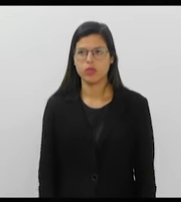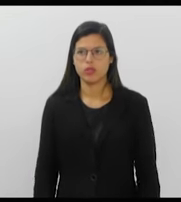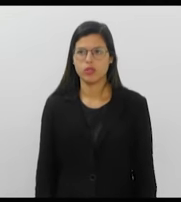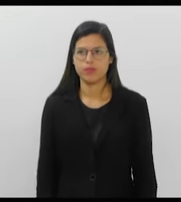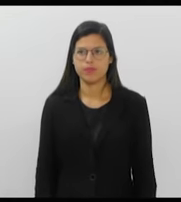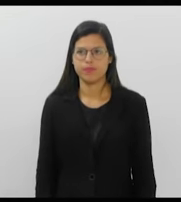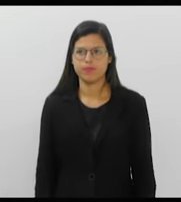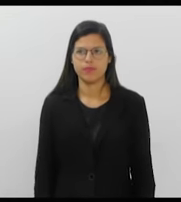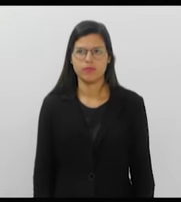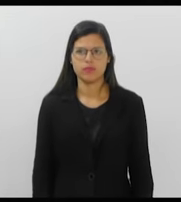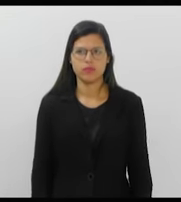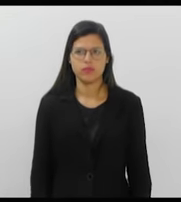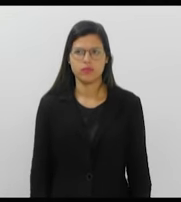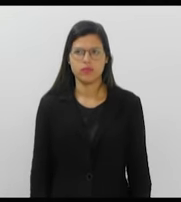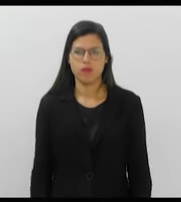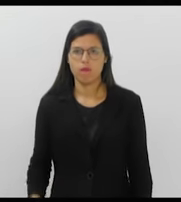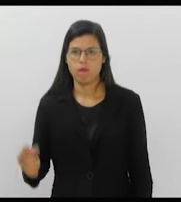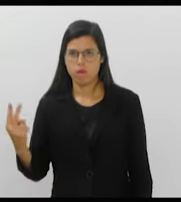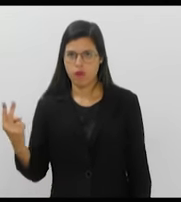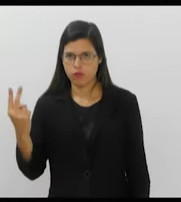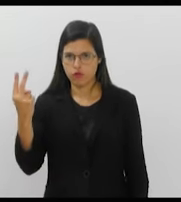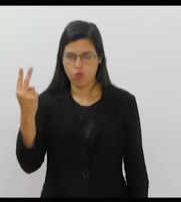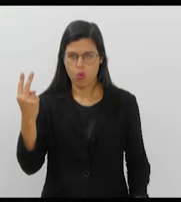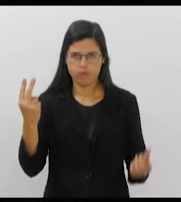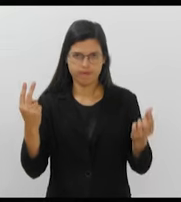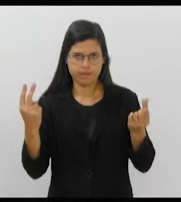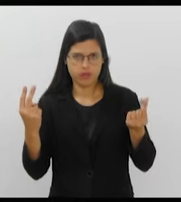preço e valor.